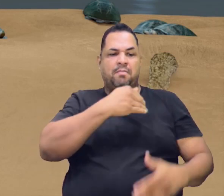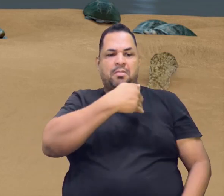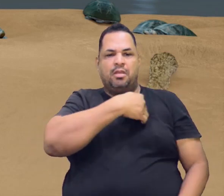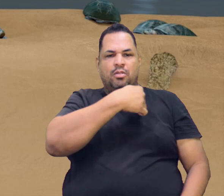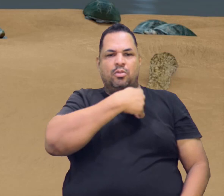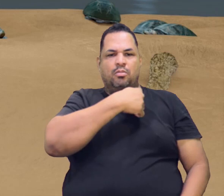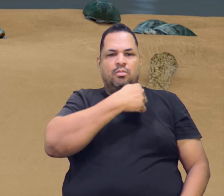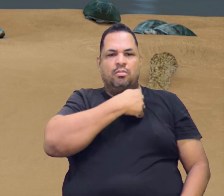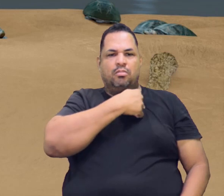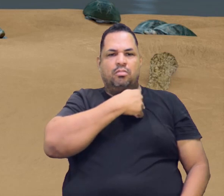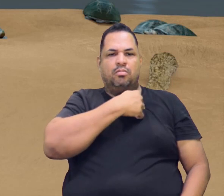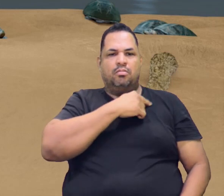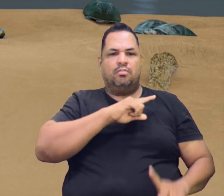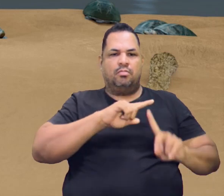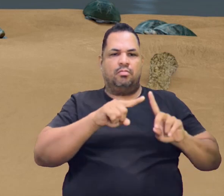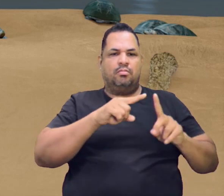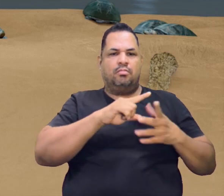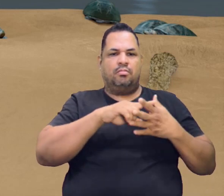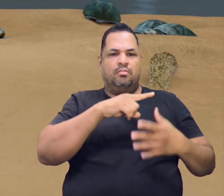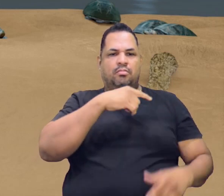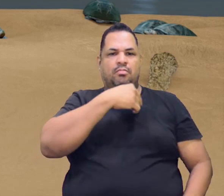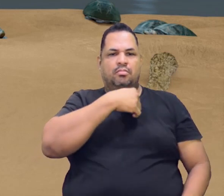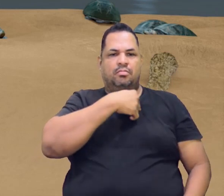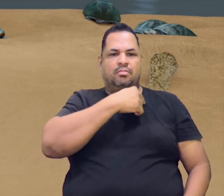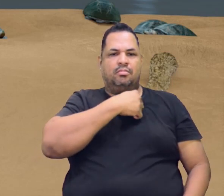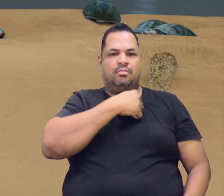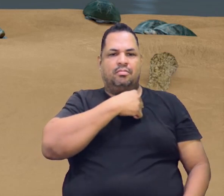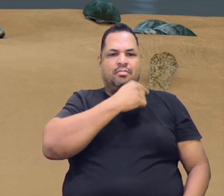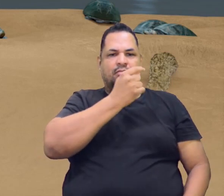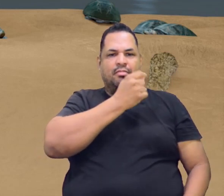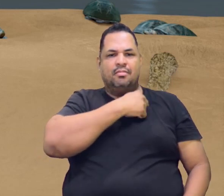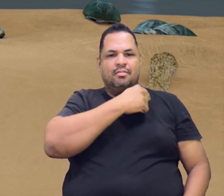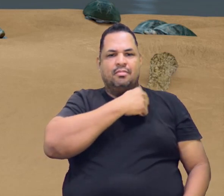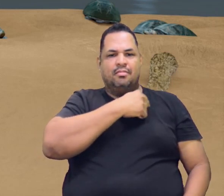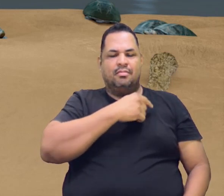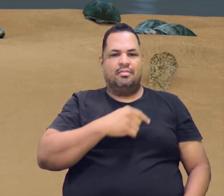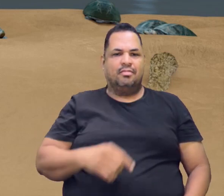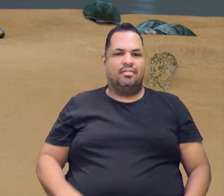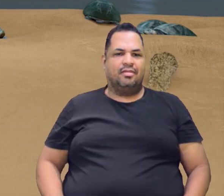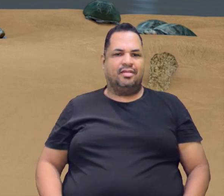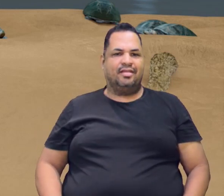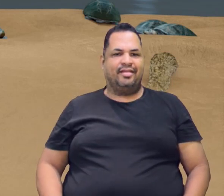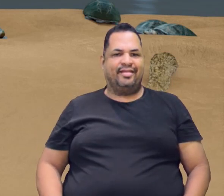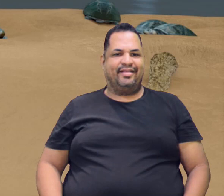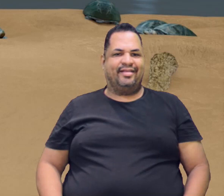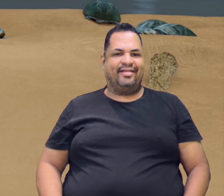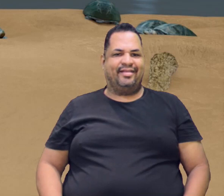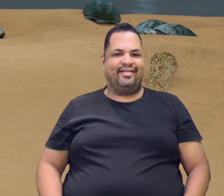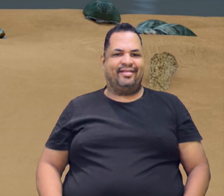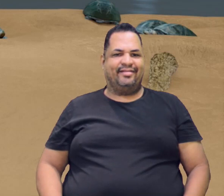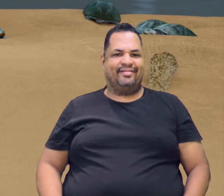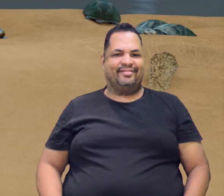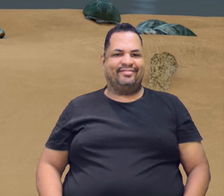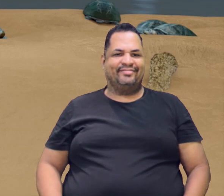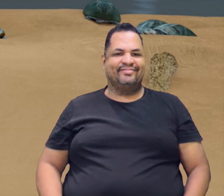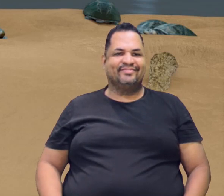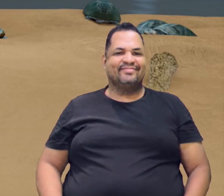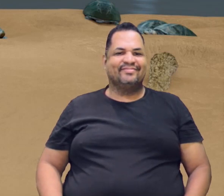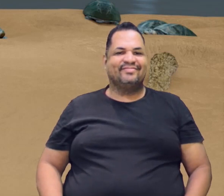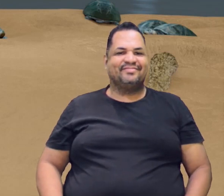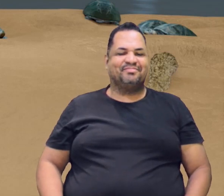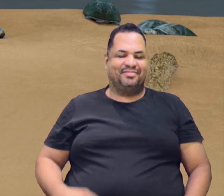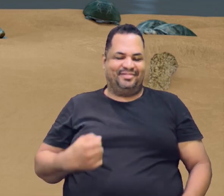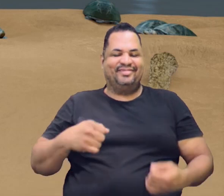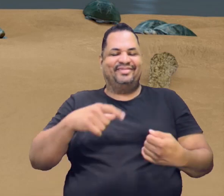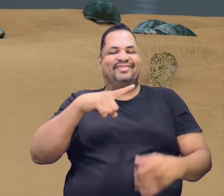no peito. Só que ele do peito tinha a bandoleira. A flecha pegou na bandoleira. Cara, sabe, eu acho que tem que ter